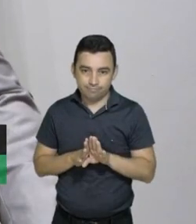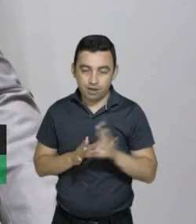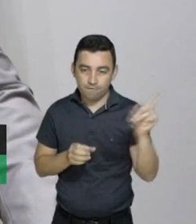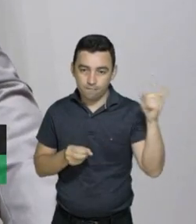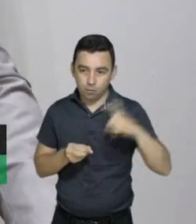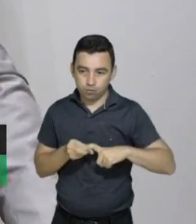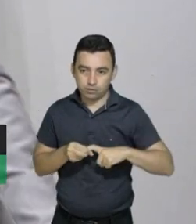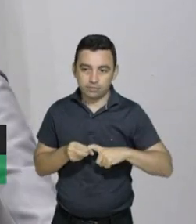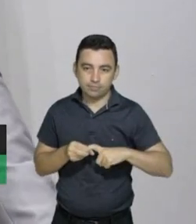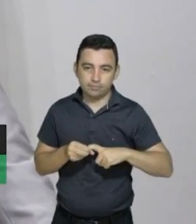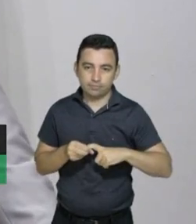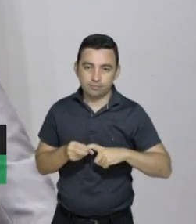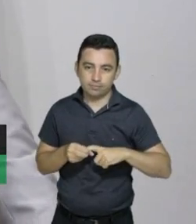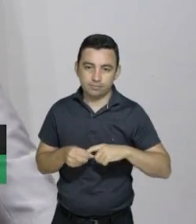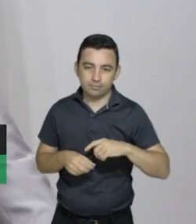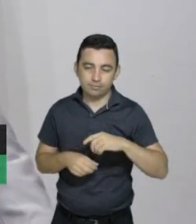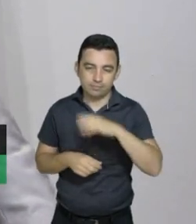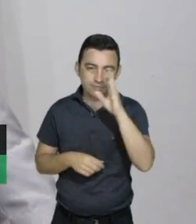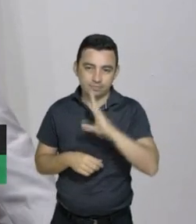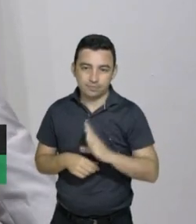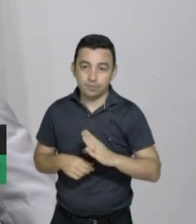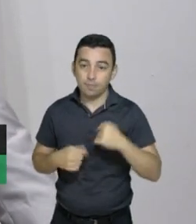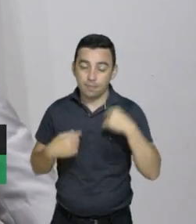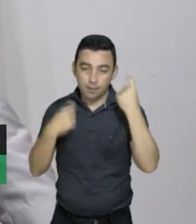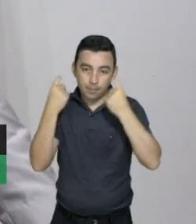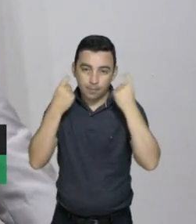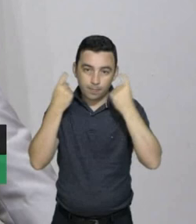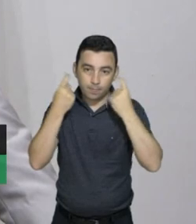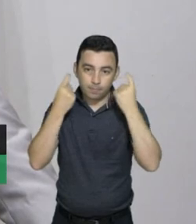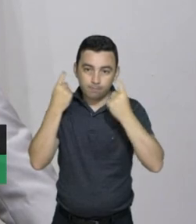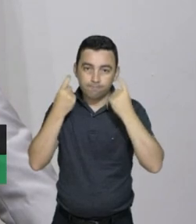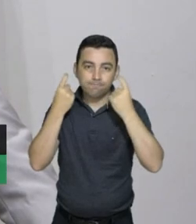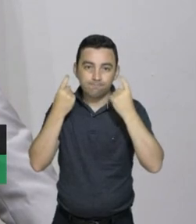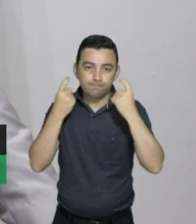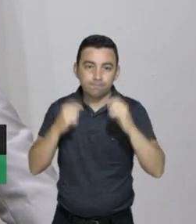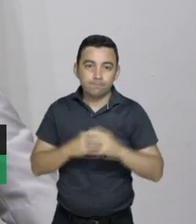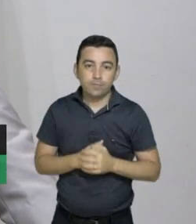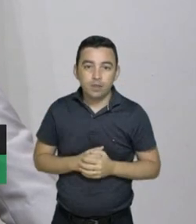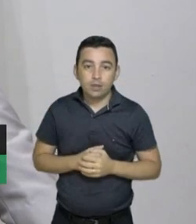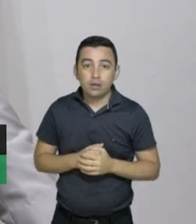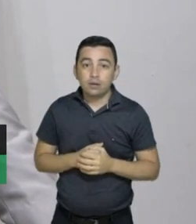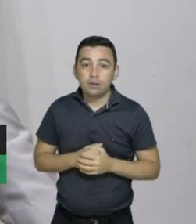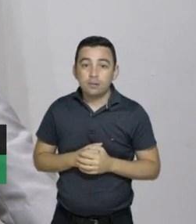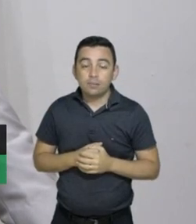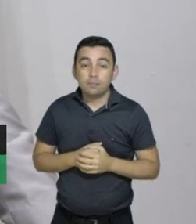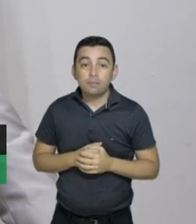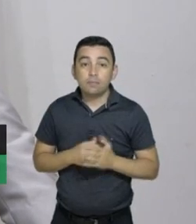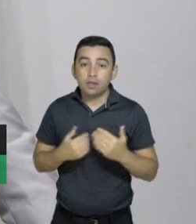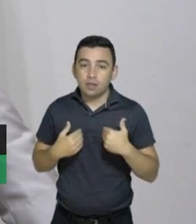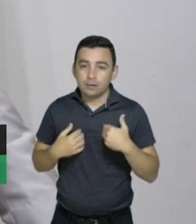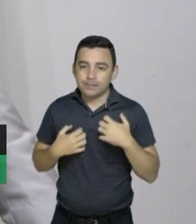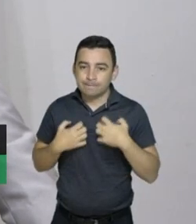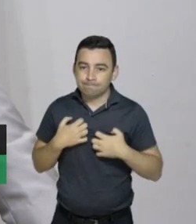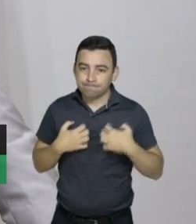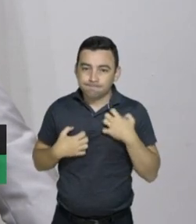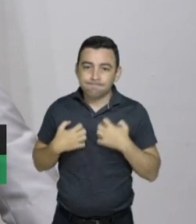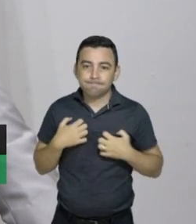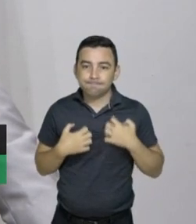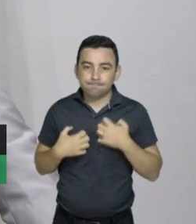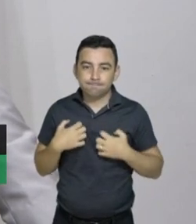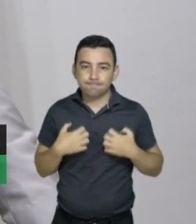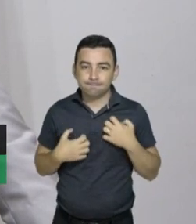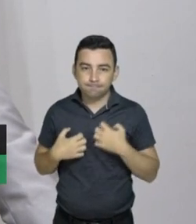do nosso Presidente porém preocupado me gera alguma alguma angústia isso